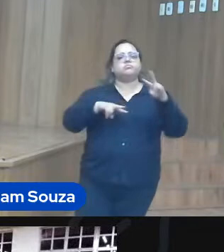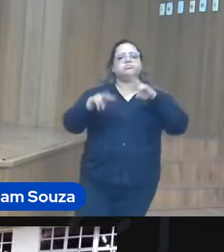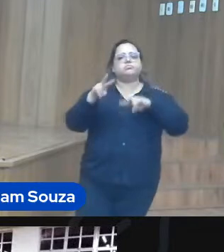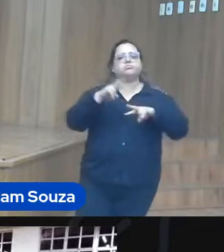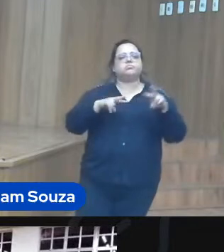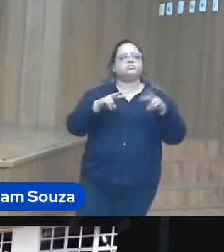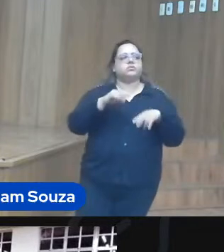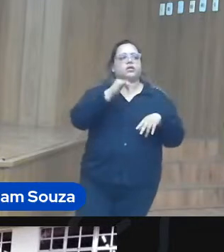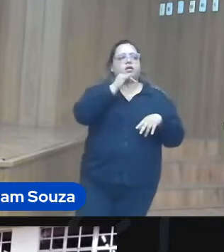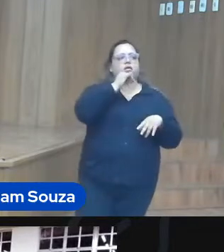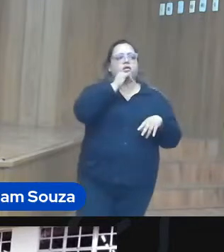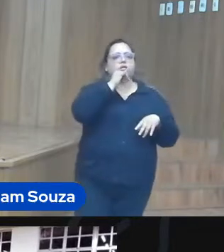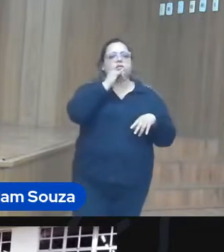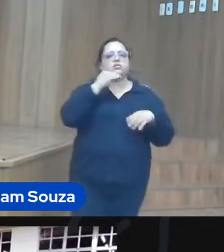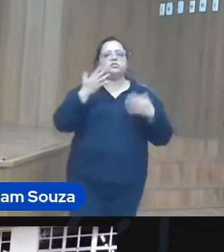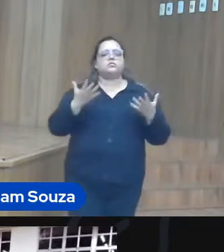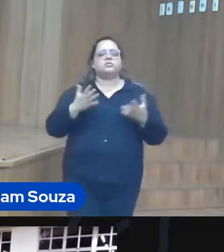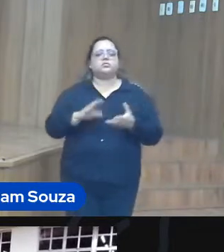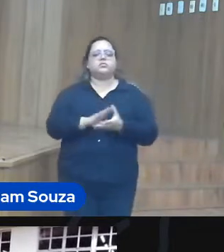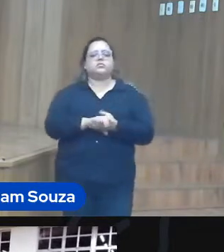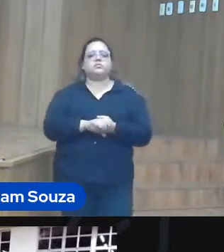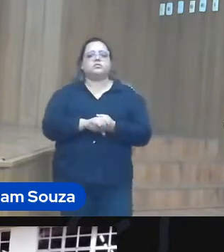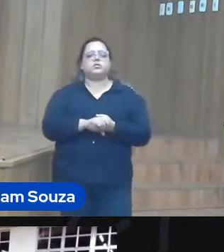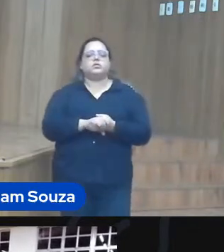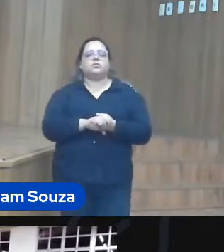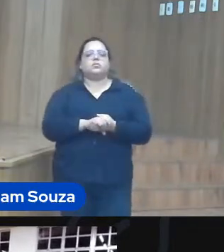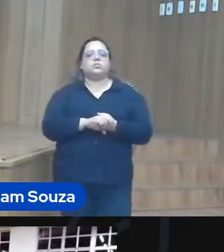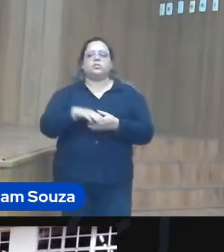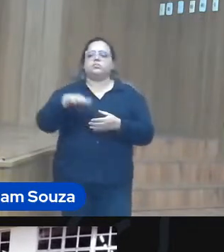exemplo, uma menina